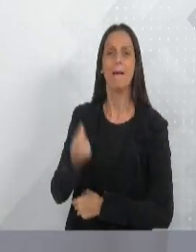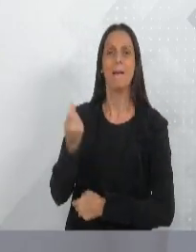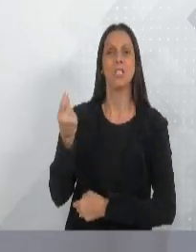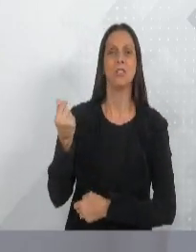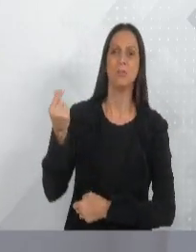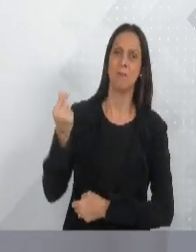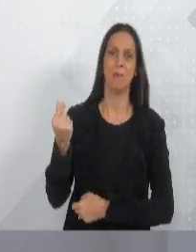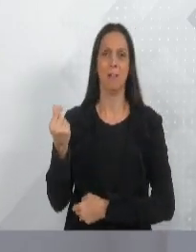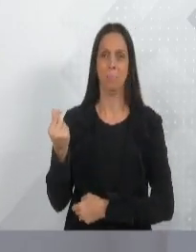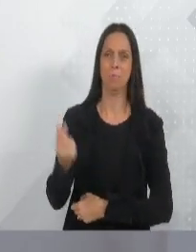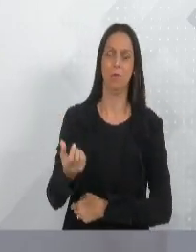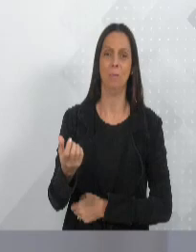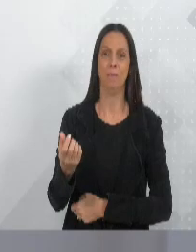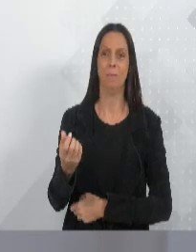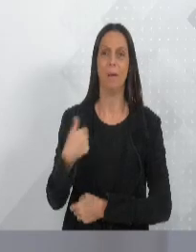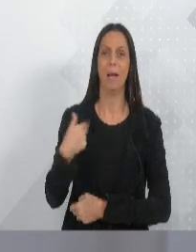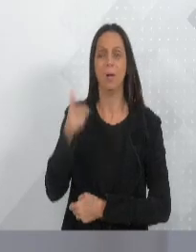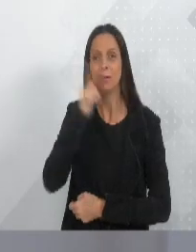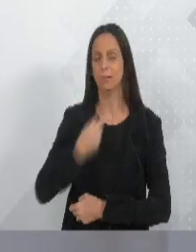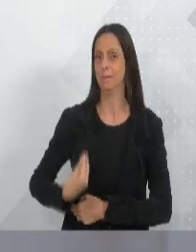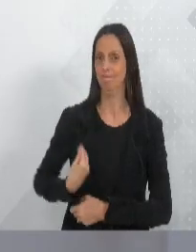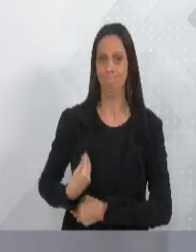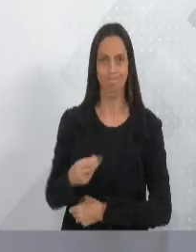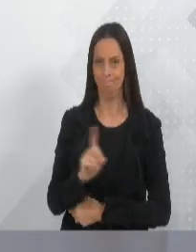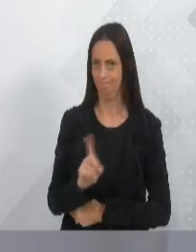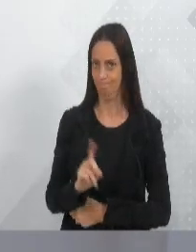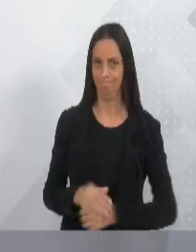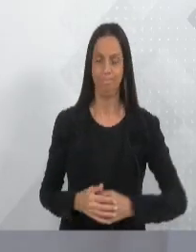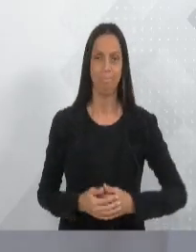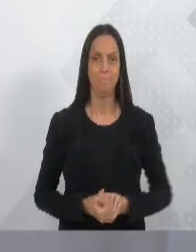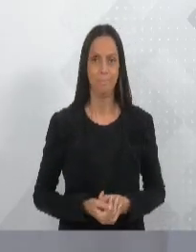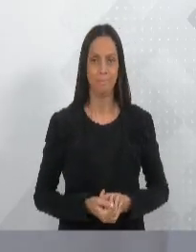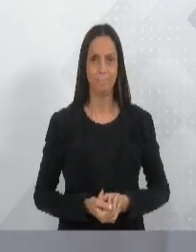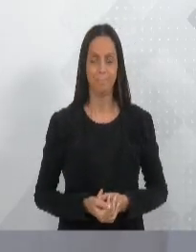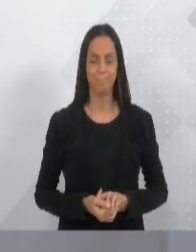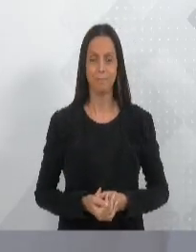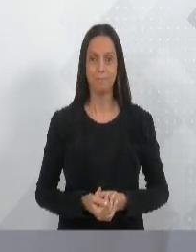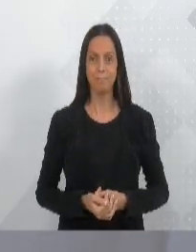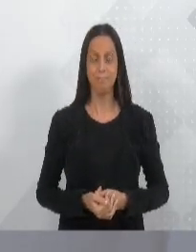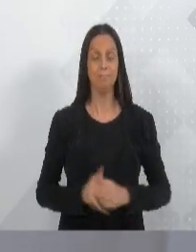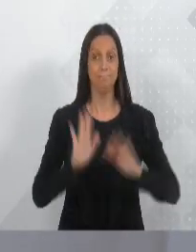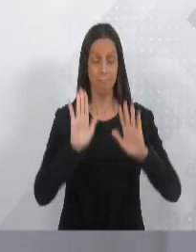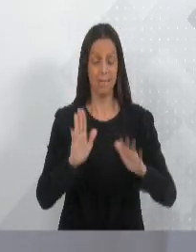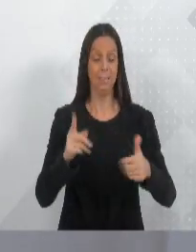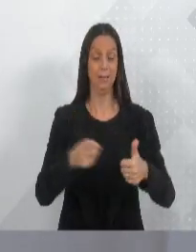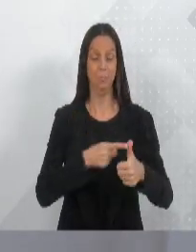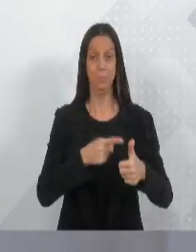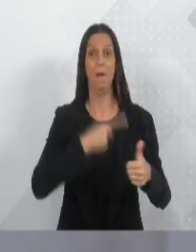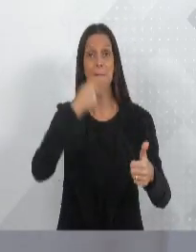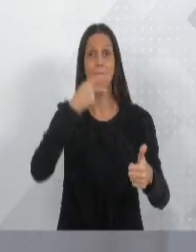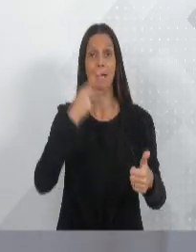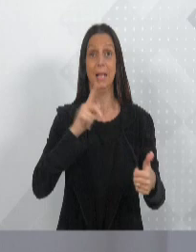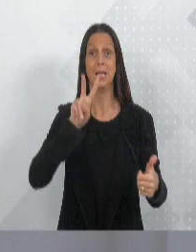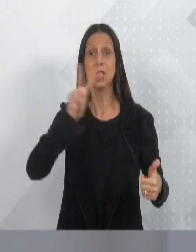sobreviver agora vou falar do que eu tinha eh decidido de maneira anterior